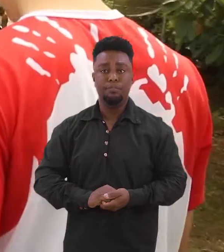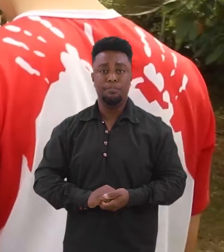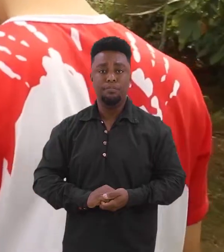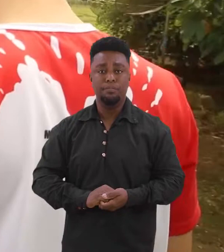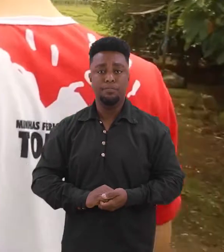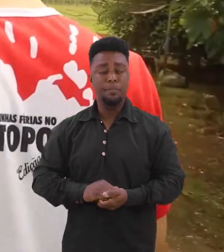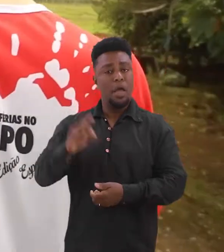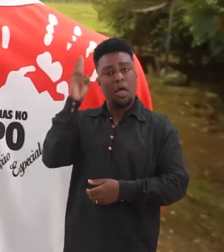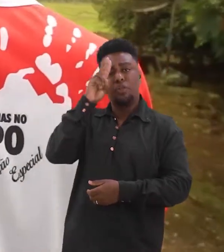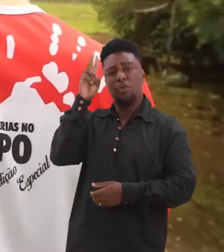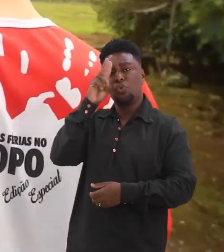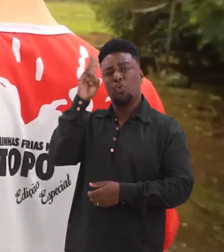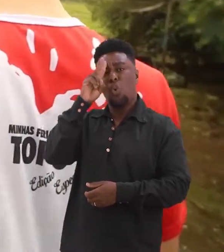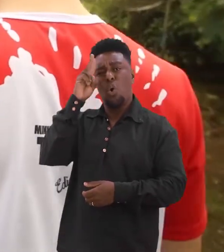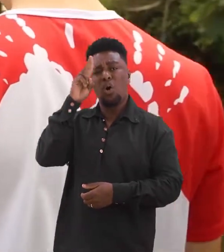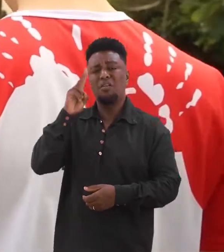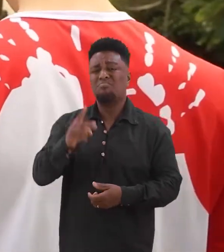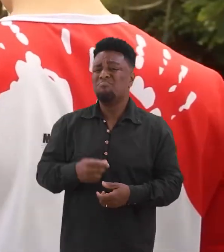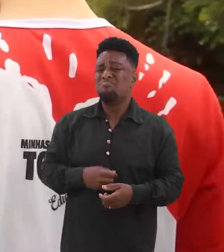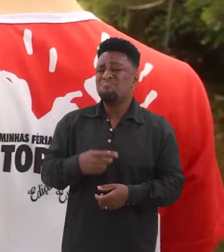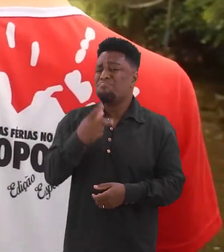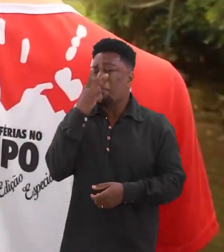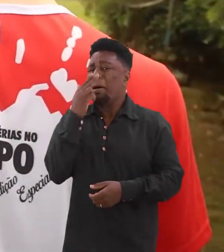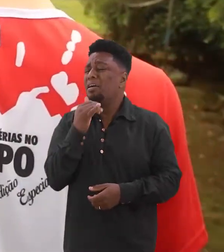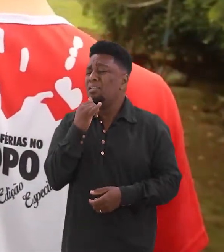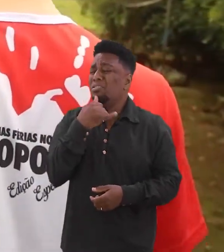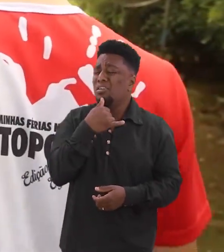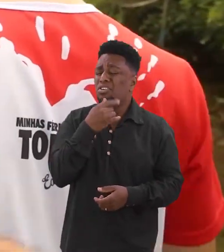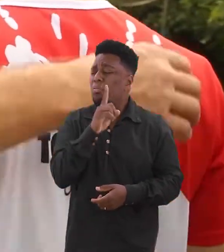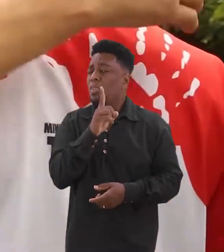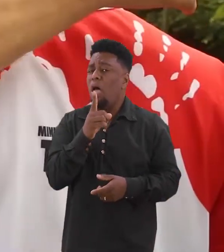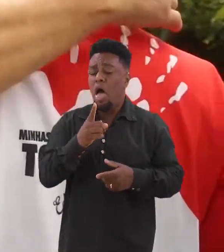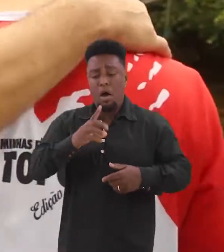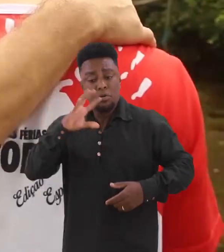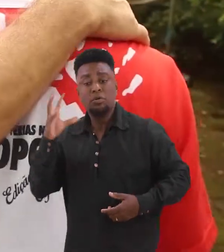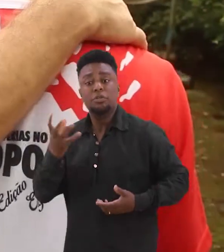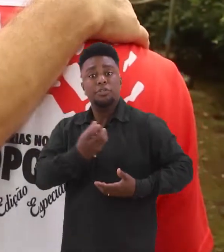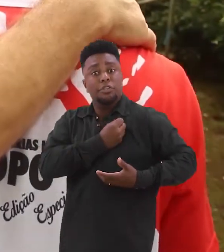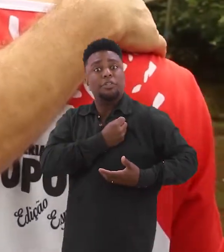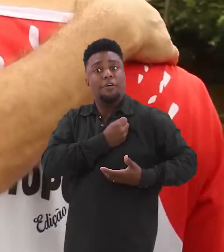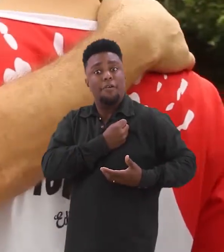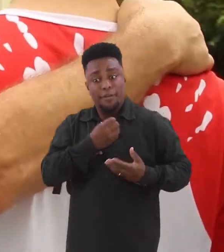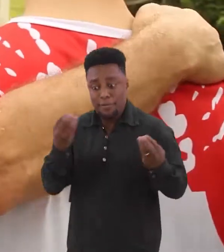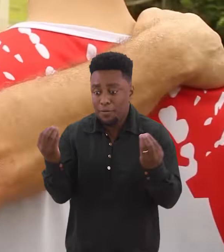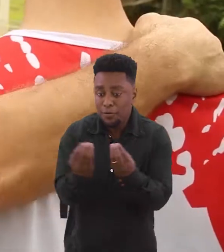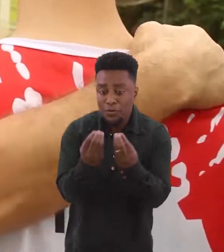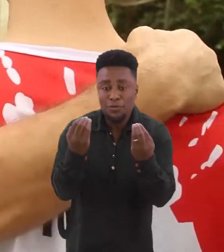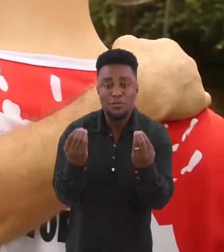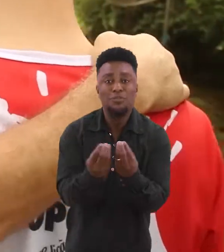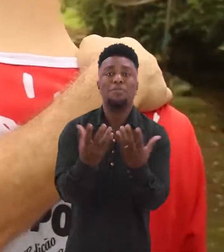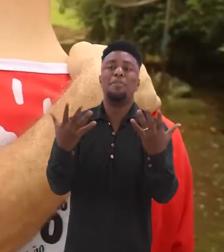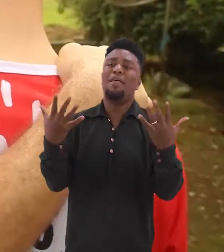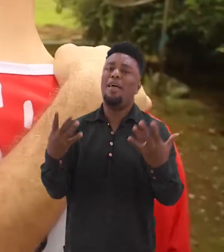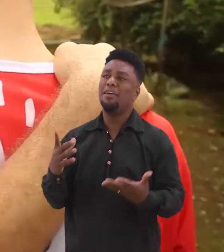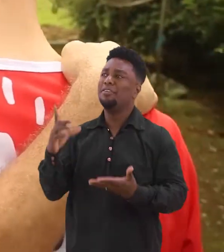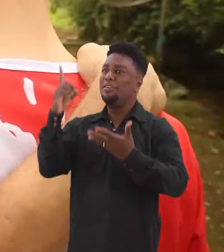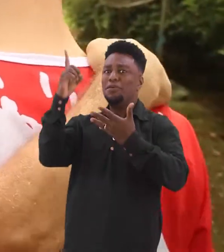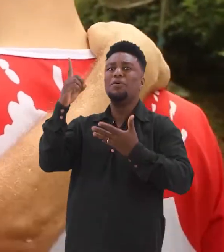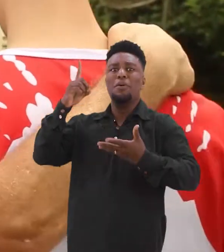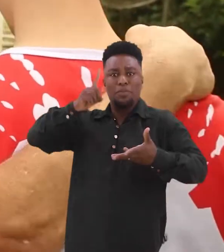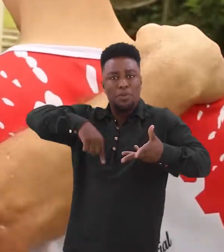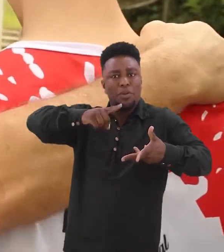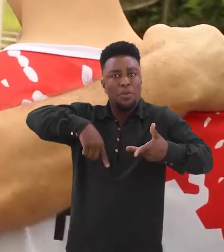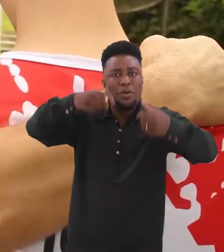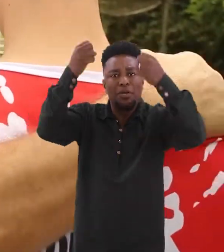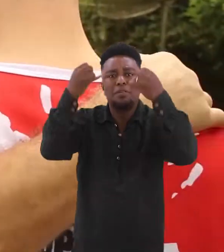Vem, mano. Essa história parece triste, mas não é. É uma história de salvação, de milagre de Deus. Precisa ser contado